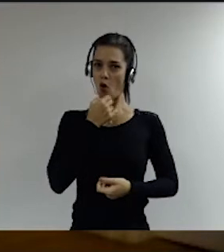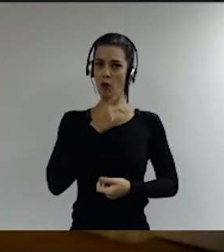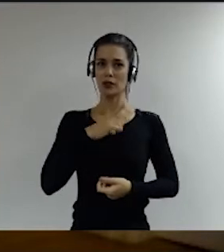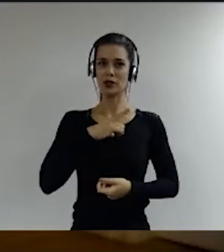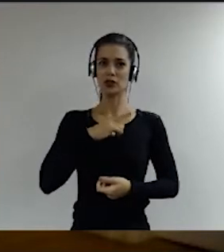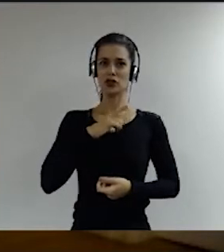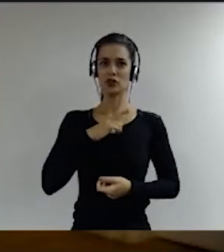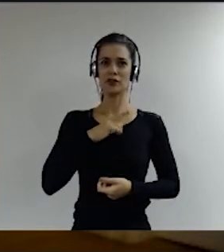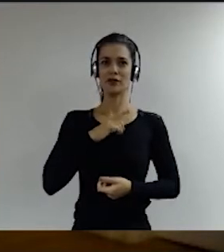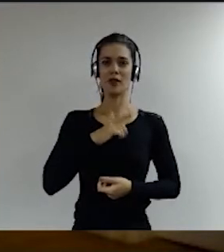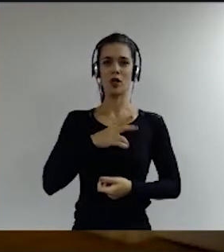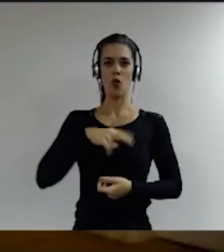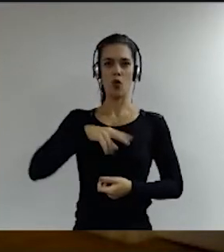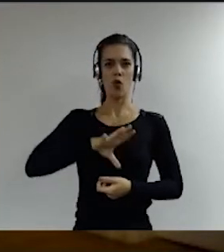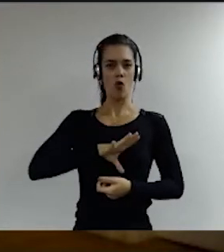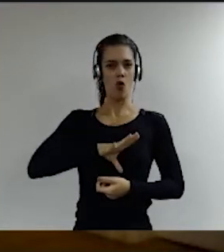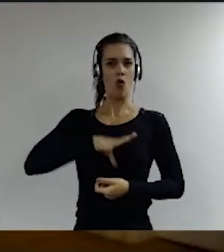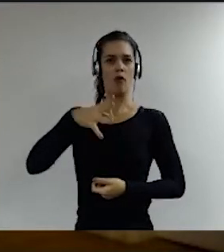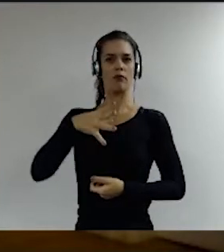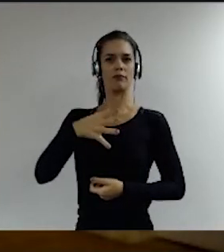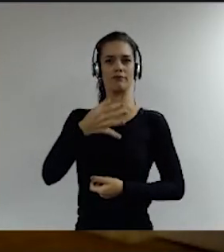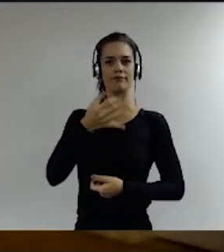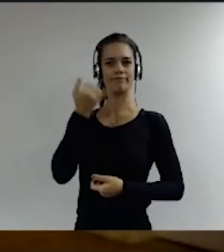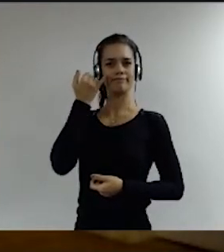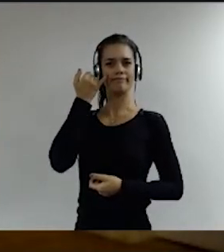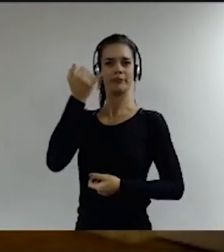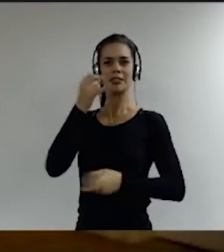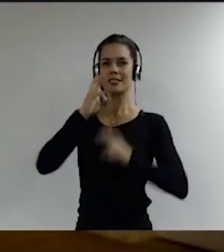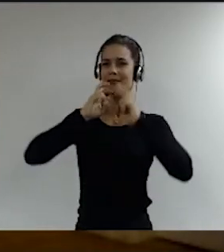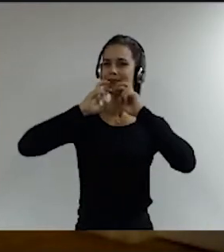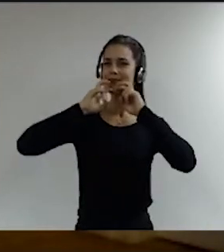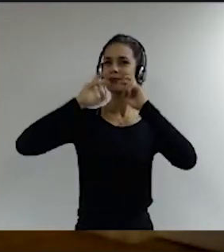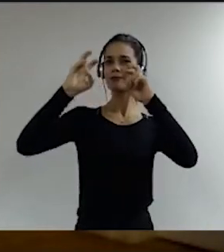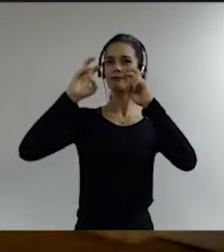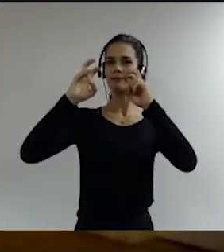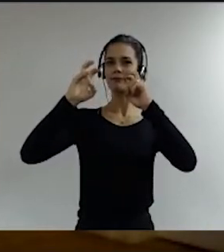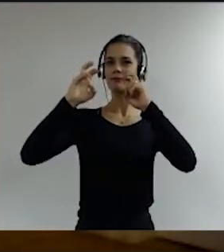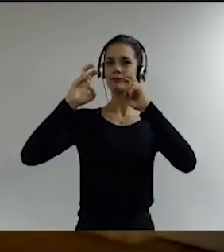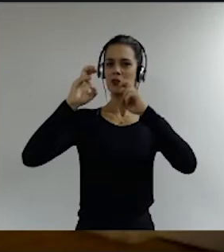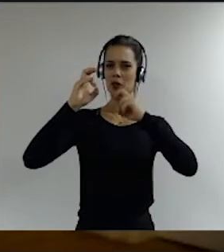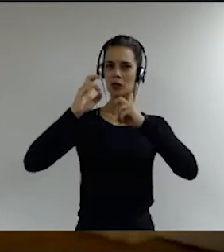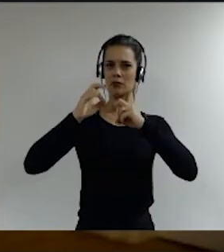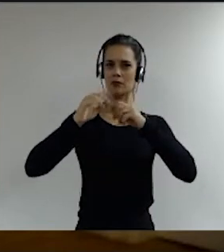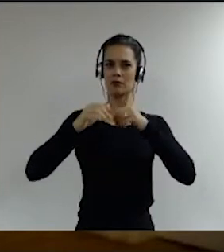manifestar ideias, de gritarem, de agirem.